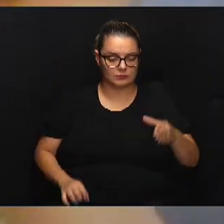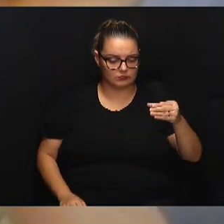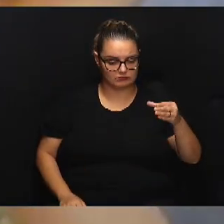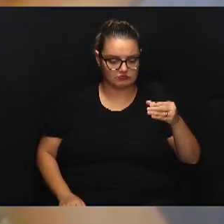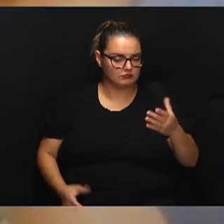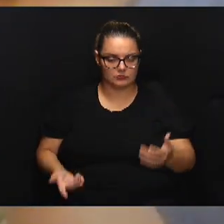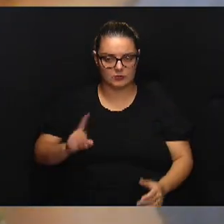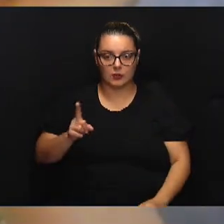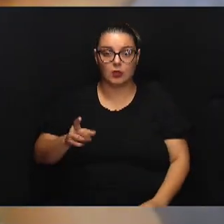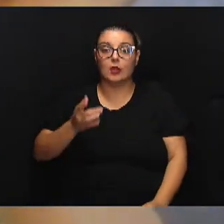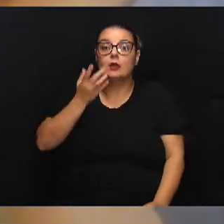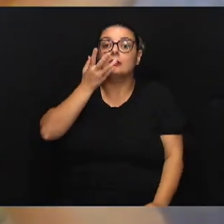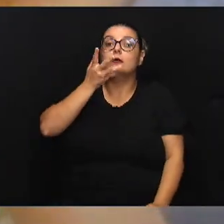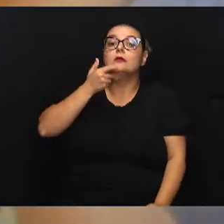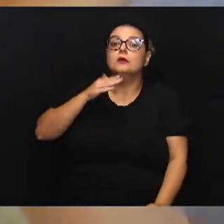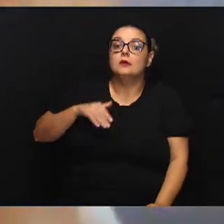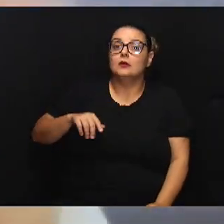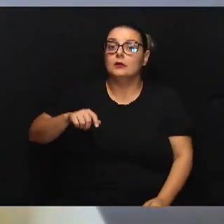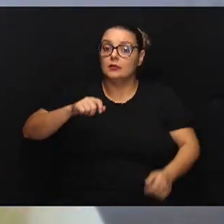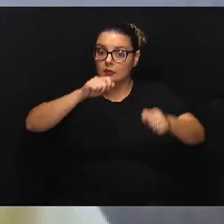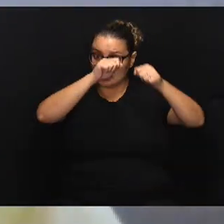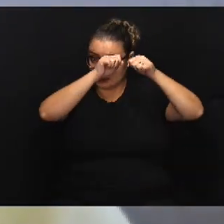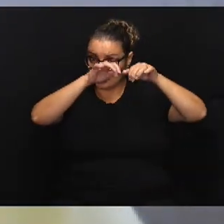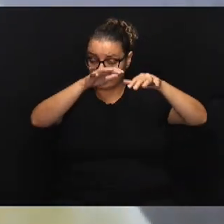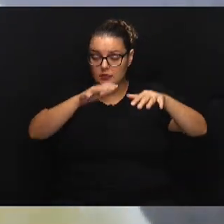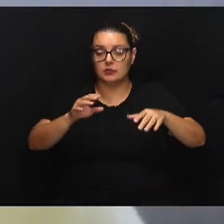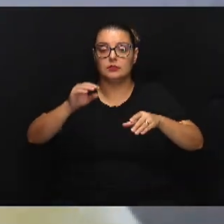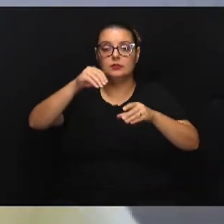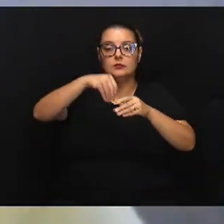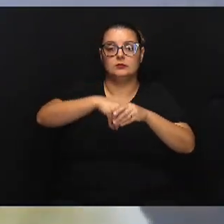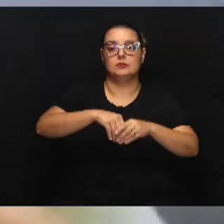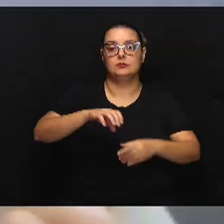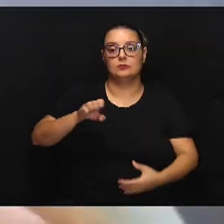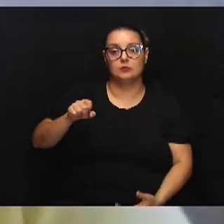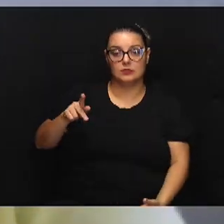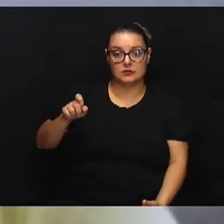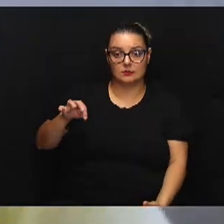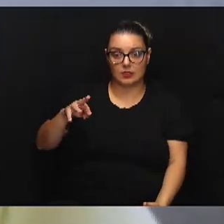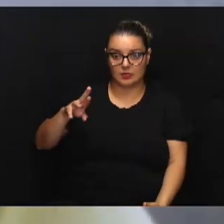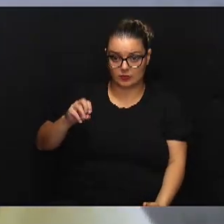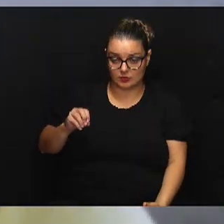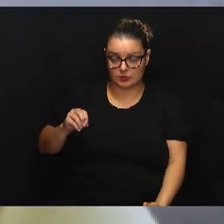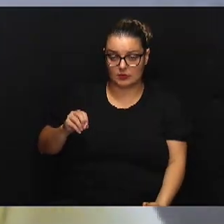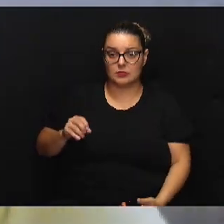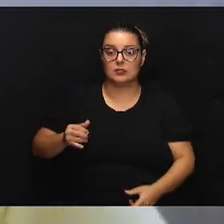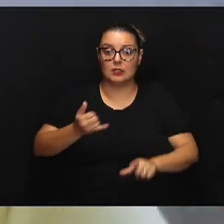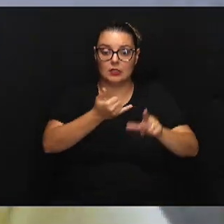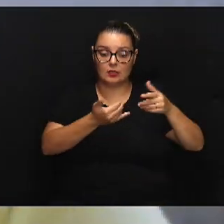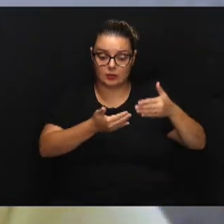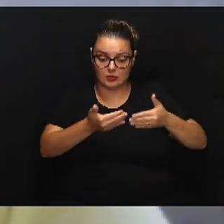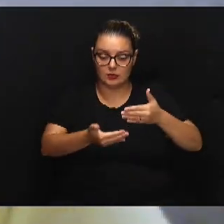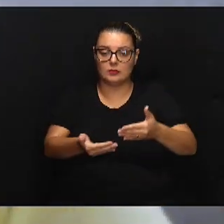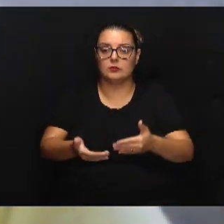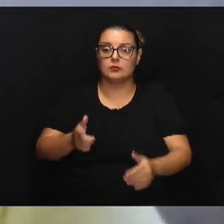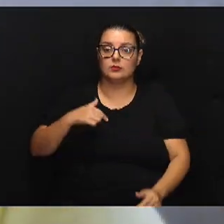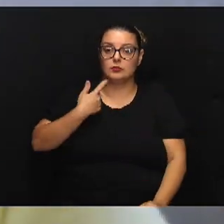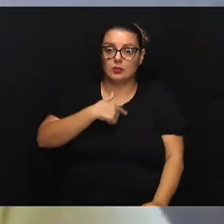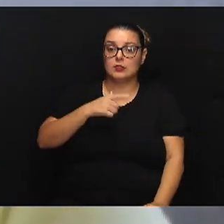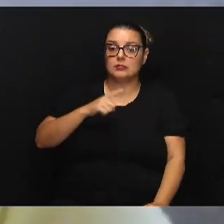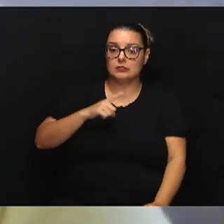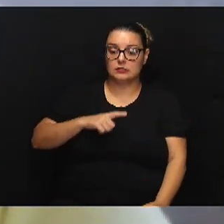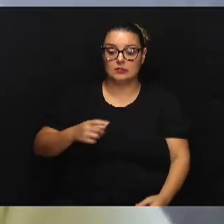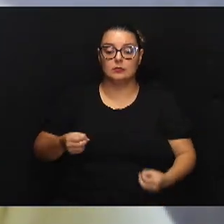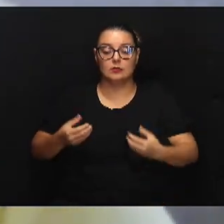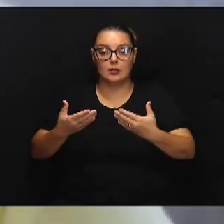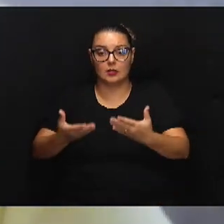a criança, a autista, dentro do espectro, na ludicidade, nós temos que dar a